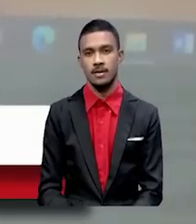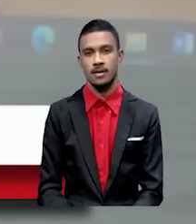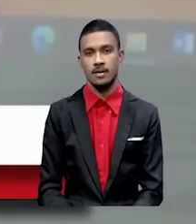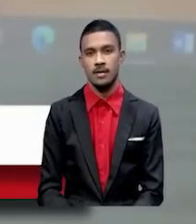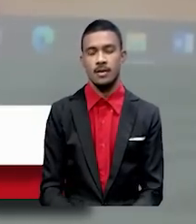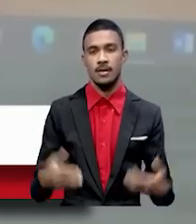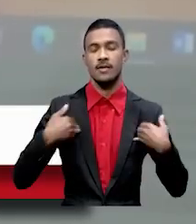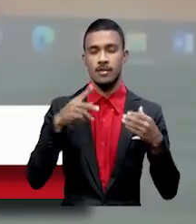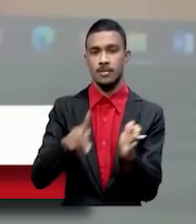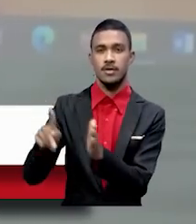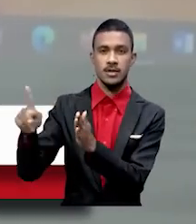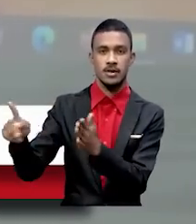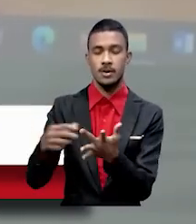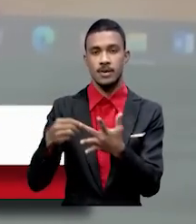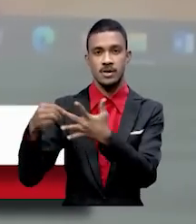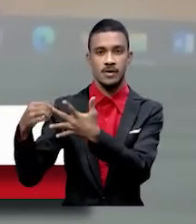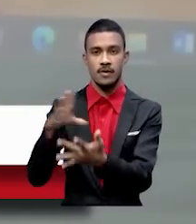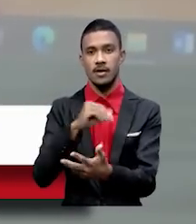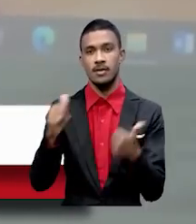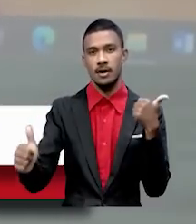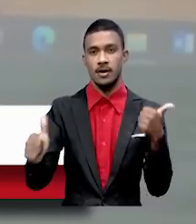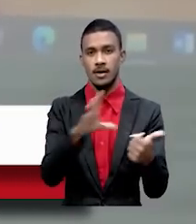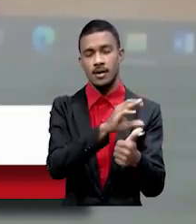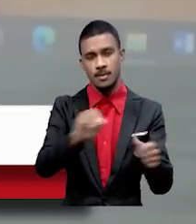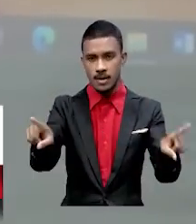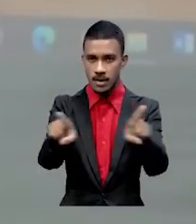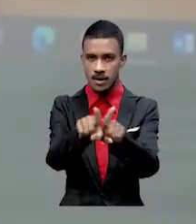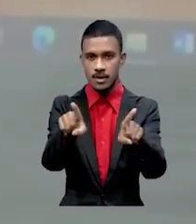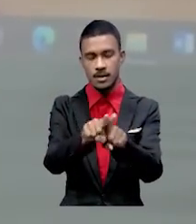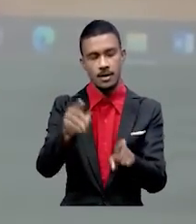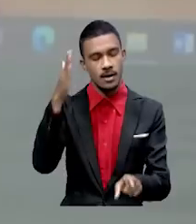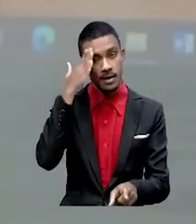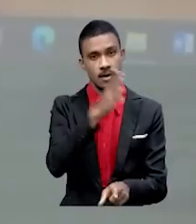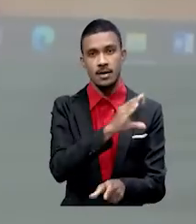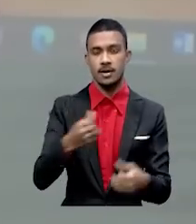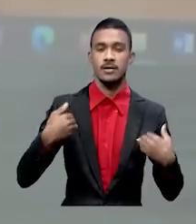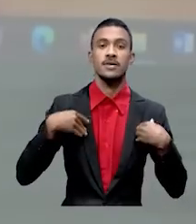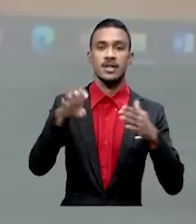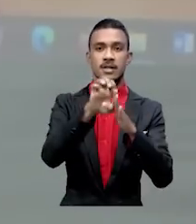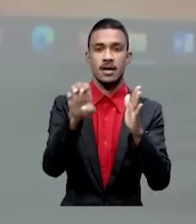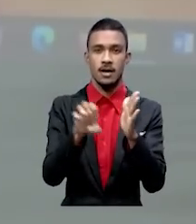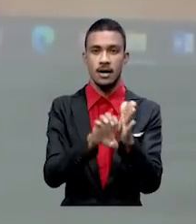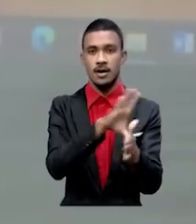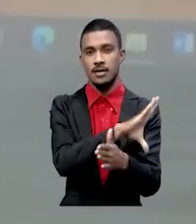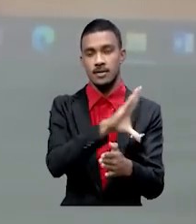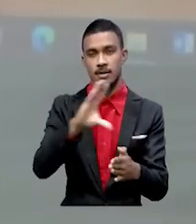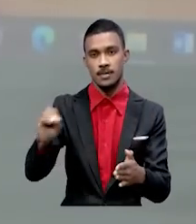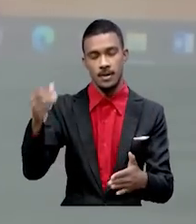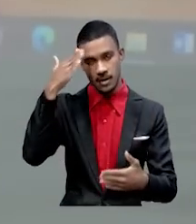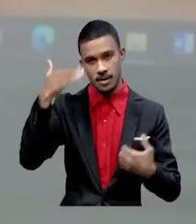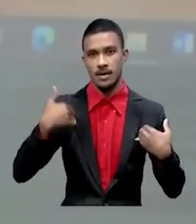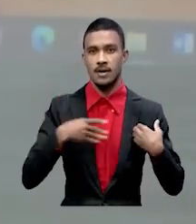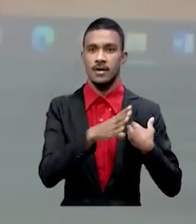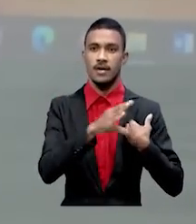processo pacífico e com equilíbrio pelos interesses de ambos os Estados, onde o poderio e a dimensão